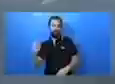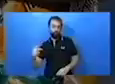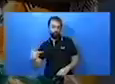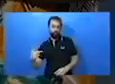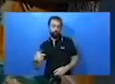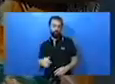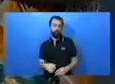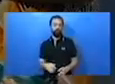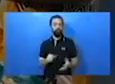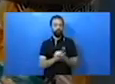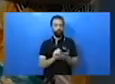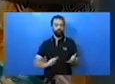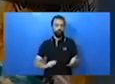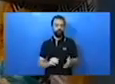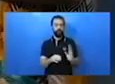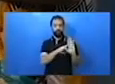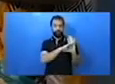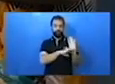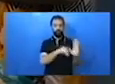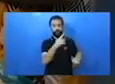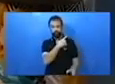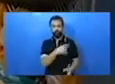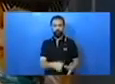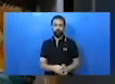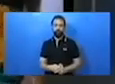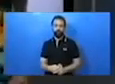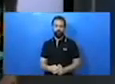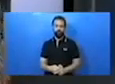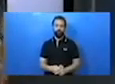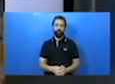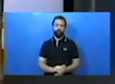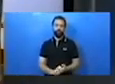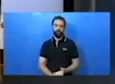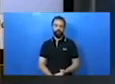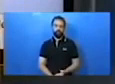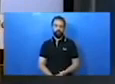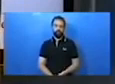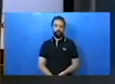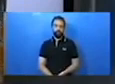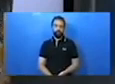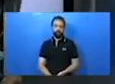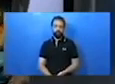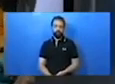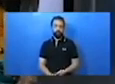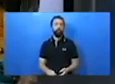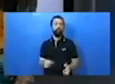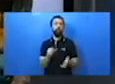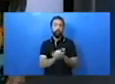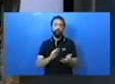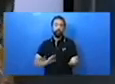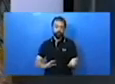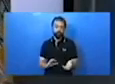juntos, 3 e 4, das páginas 242 até a 245. A